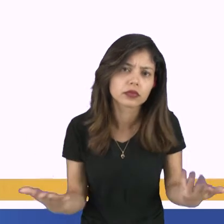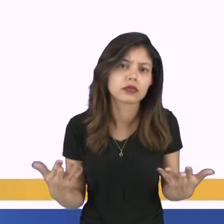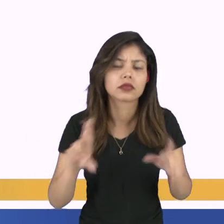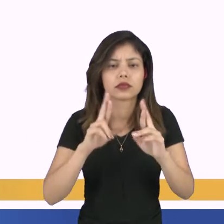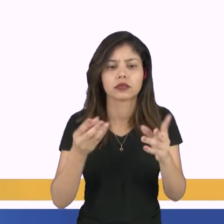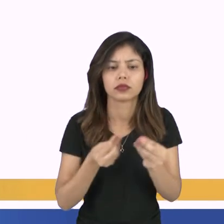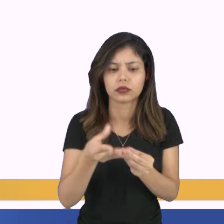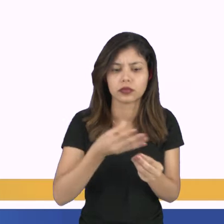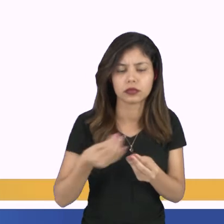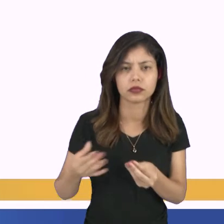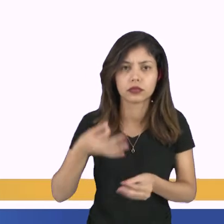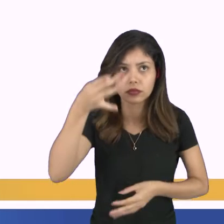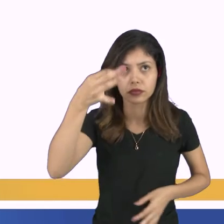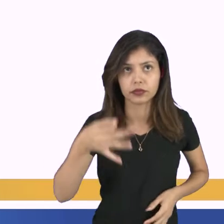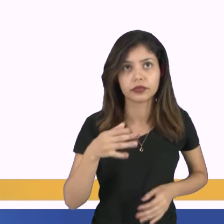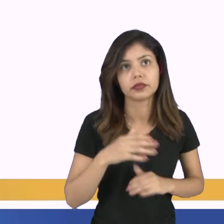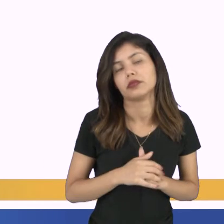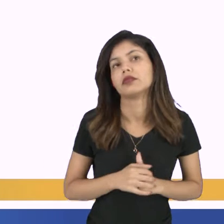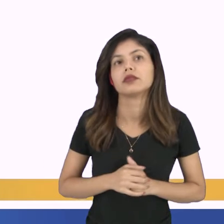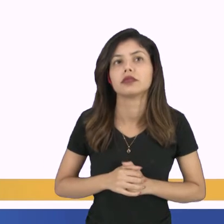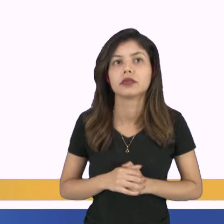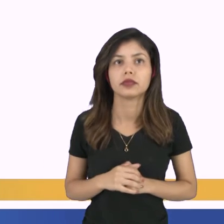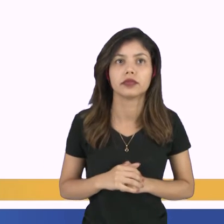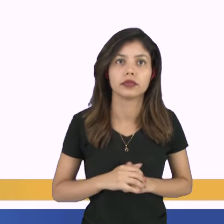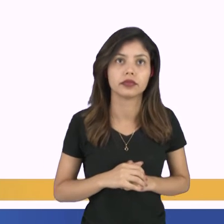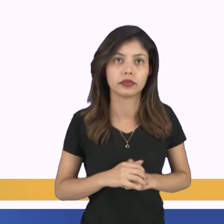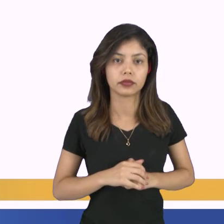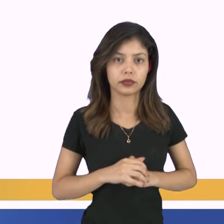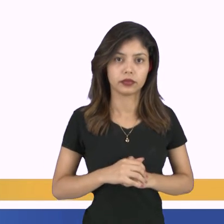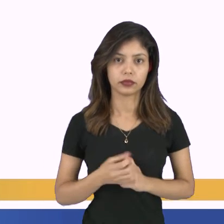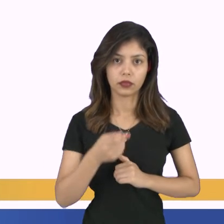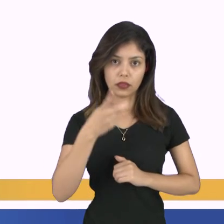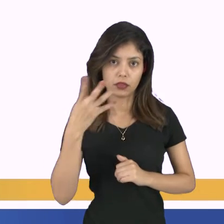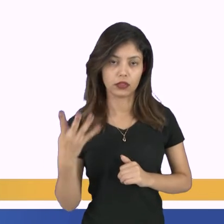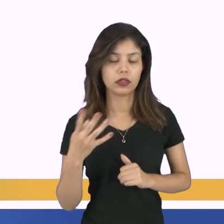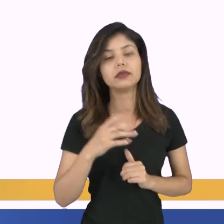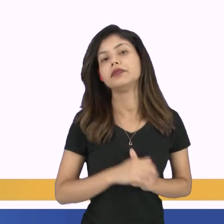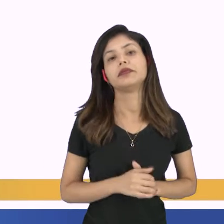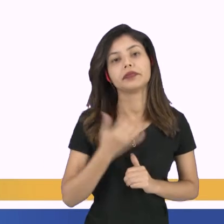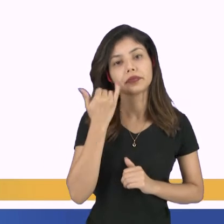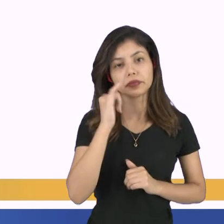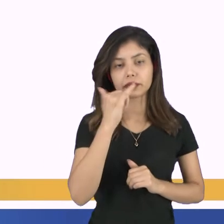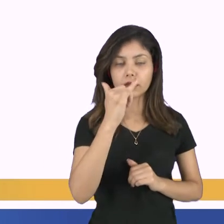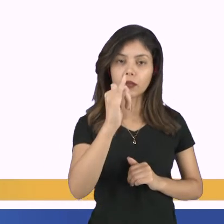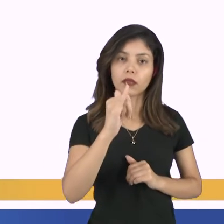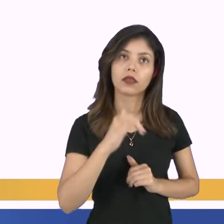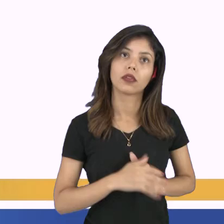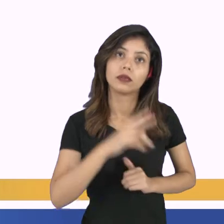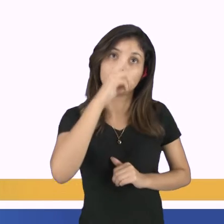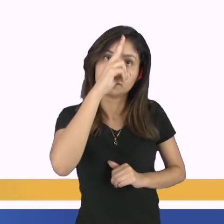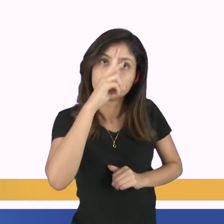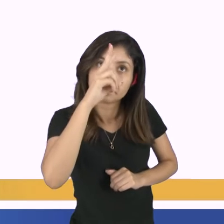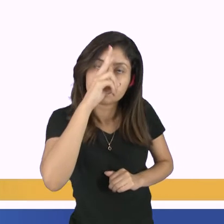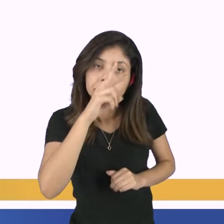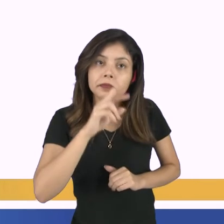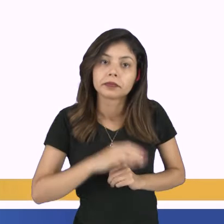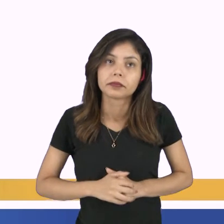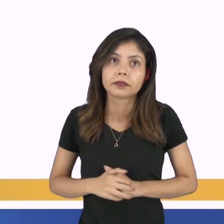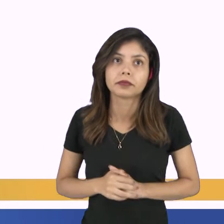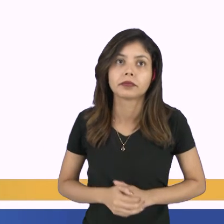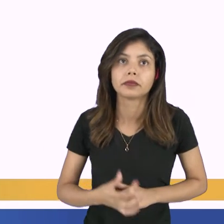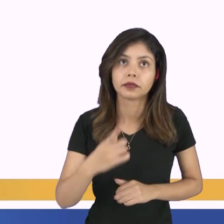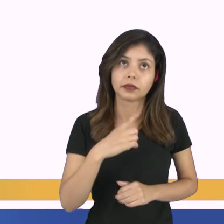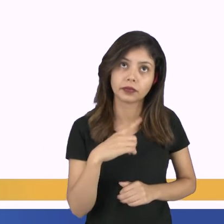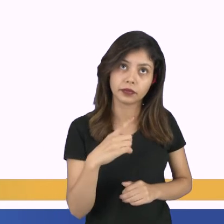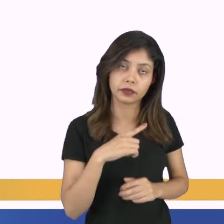a distribuição correta? A gente vai contar a quantidade de elétrons, lembrando que os elétrons é